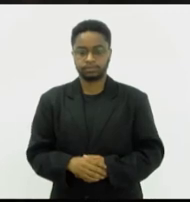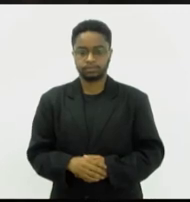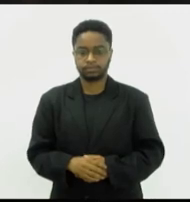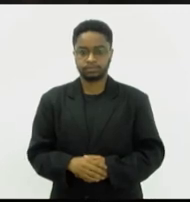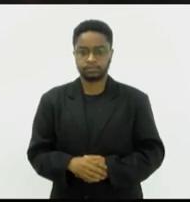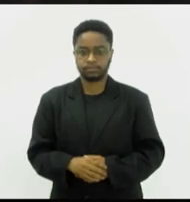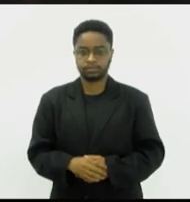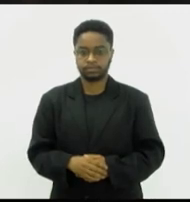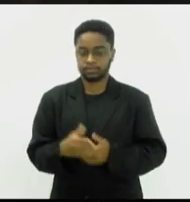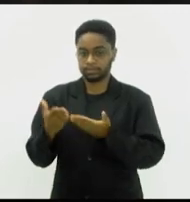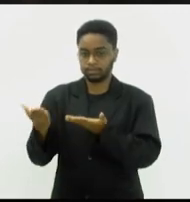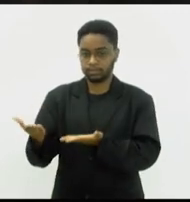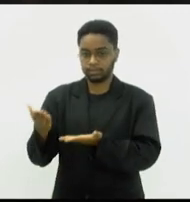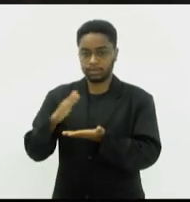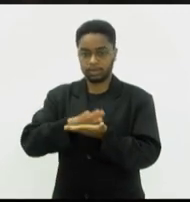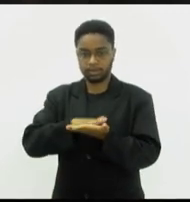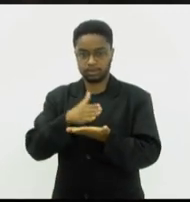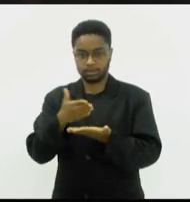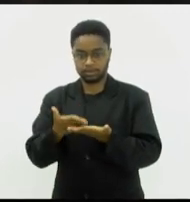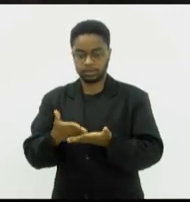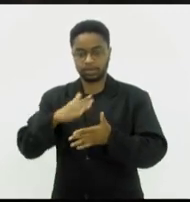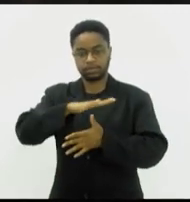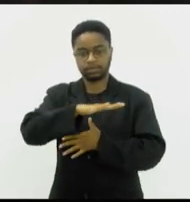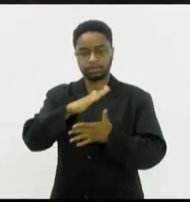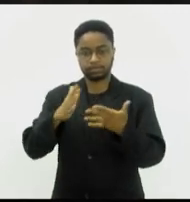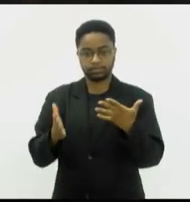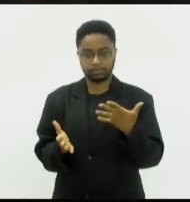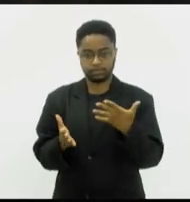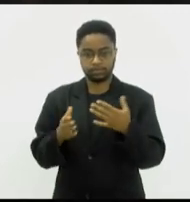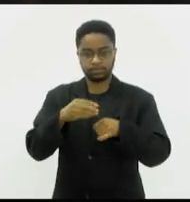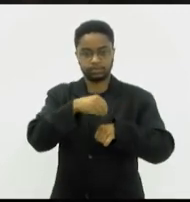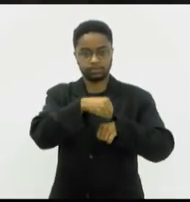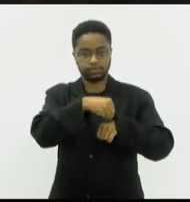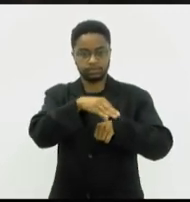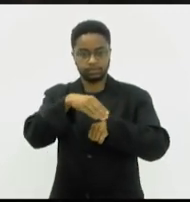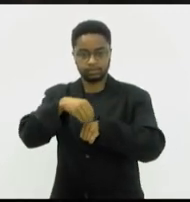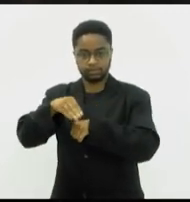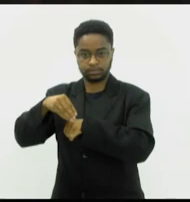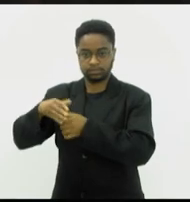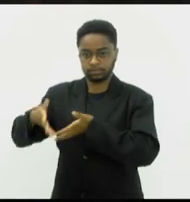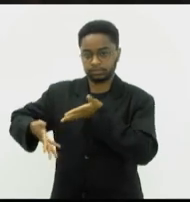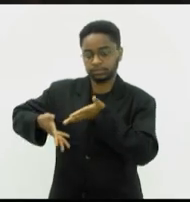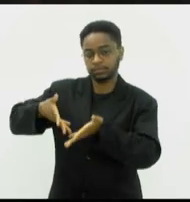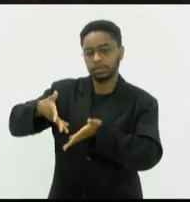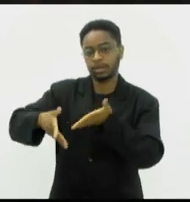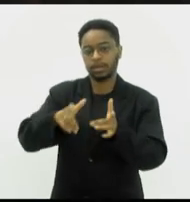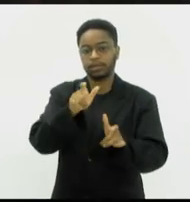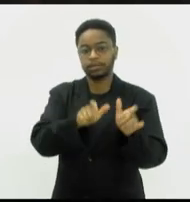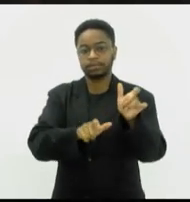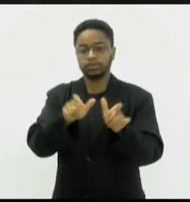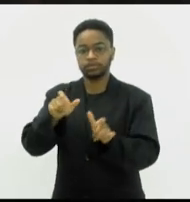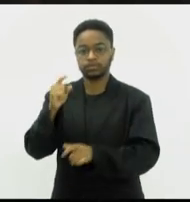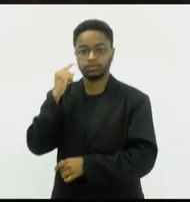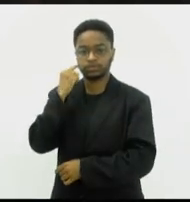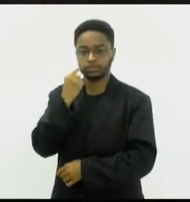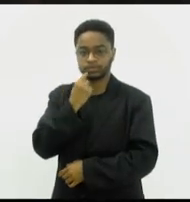intérprete da língua de Libras, que leva a nossa voz aos deficientes